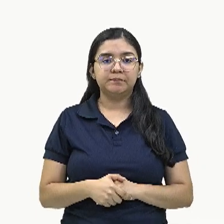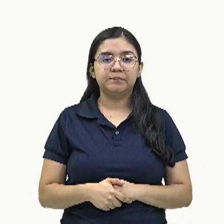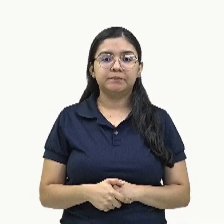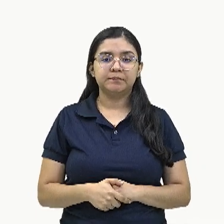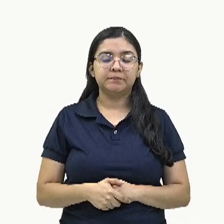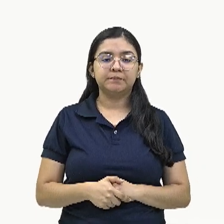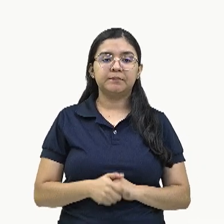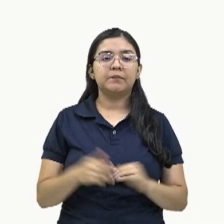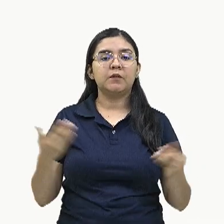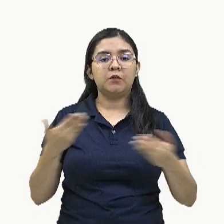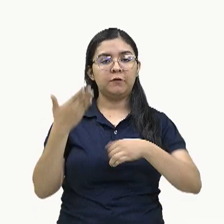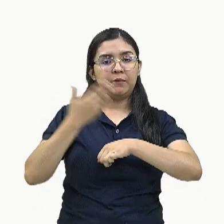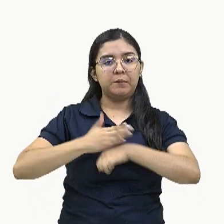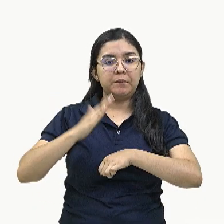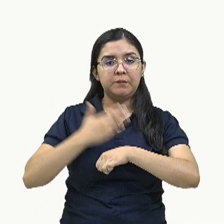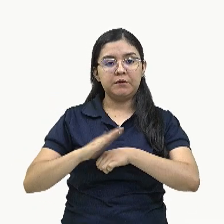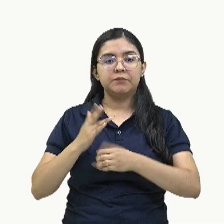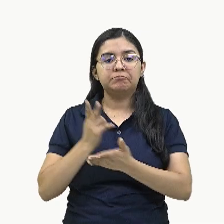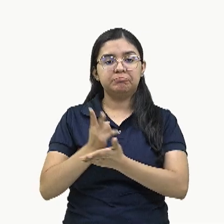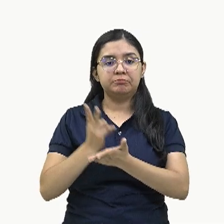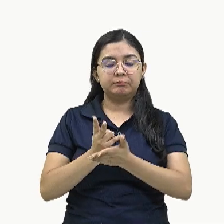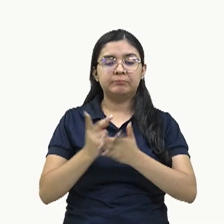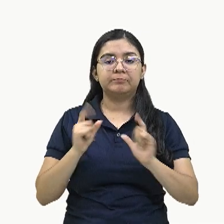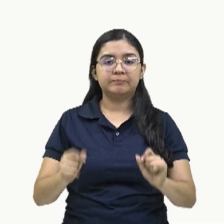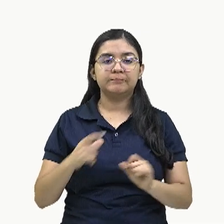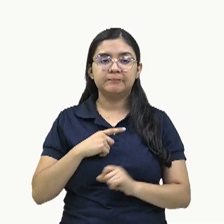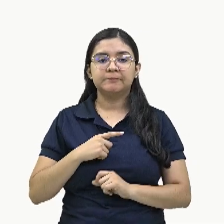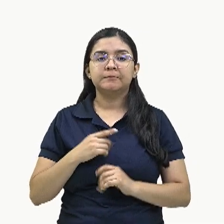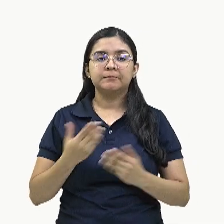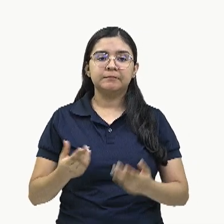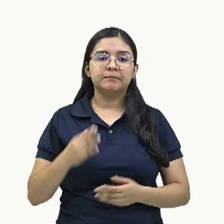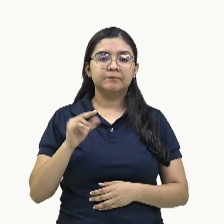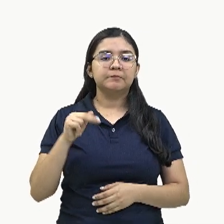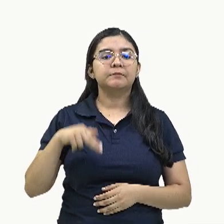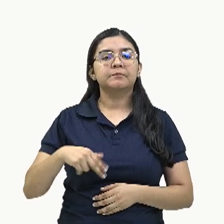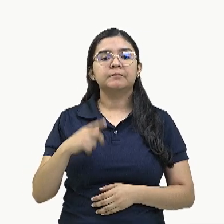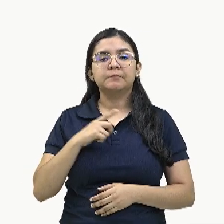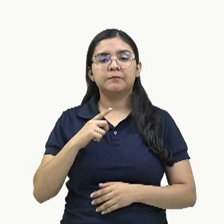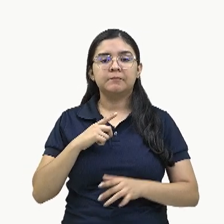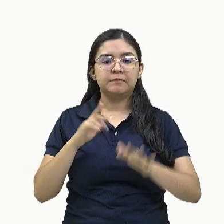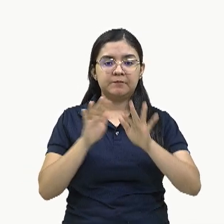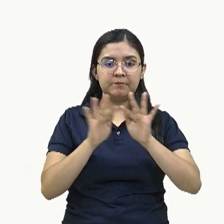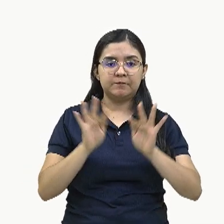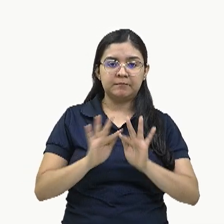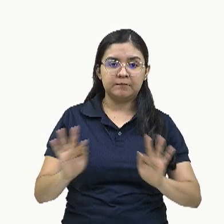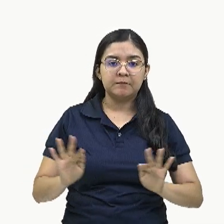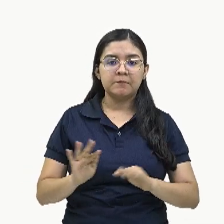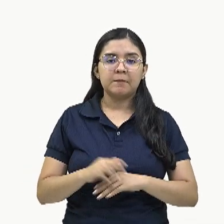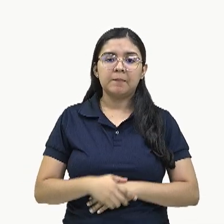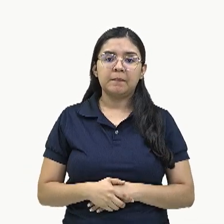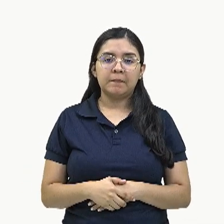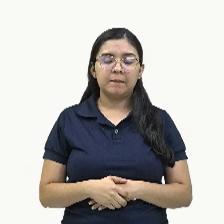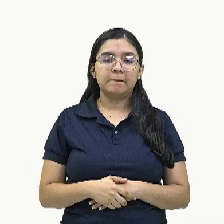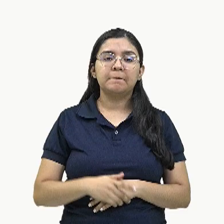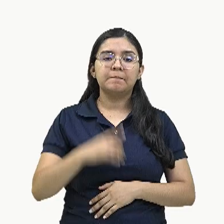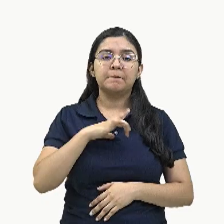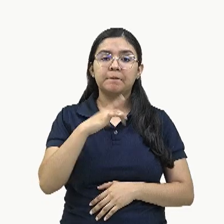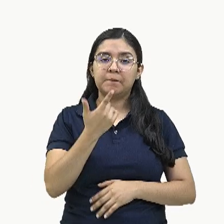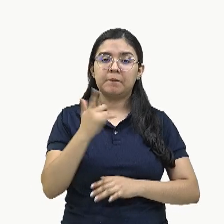Vamos praticar mais um pouco sobre o modal can como requests. Tem mais exemplos